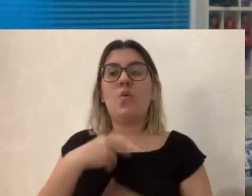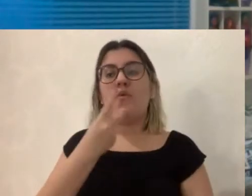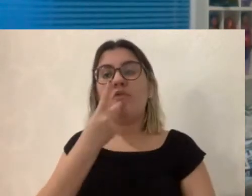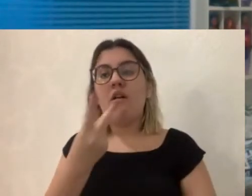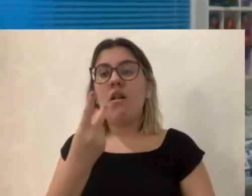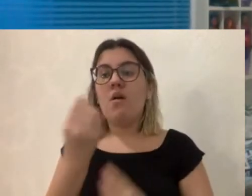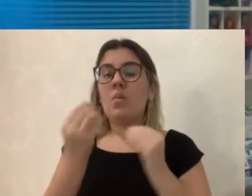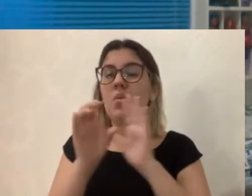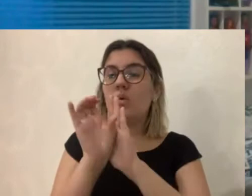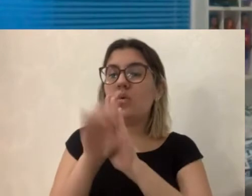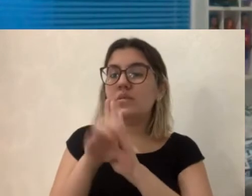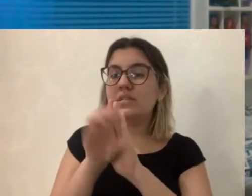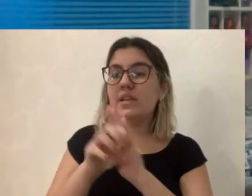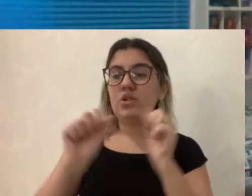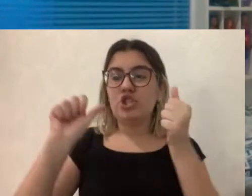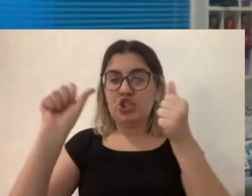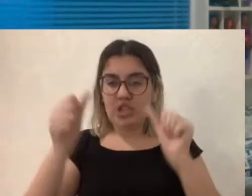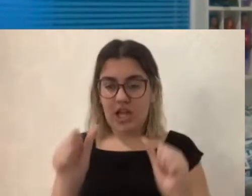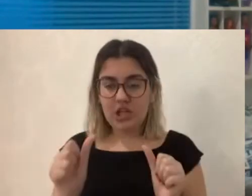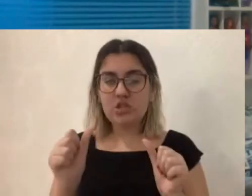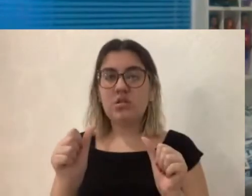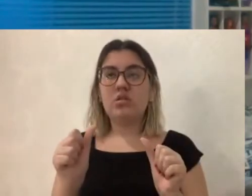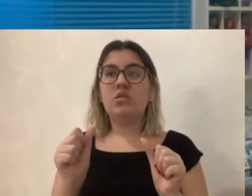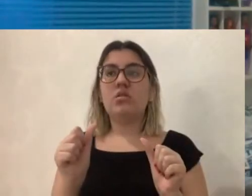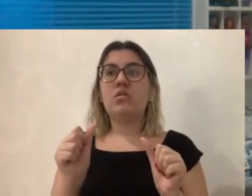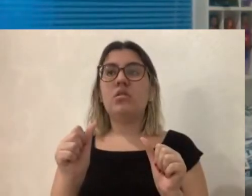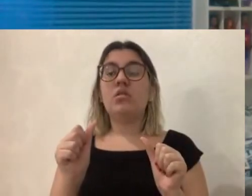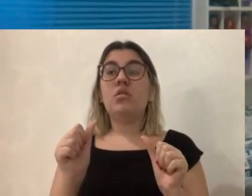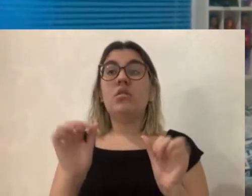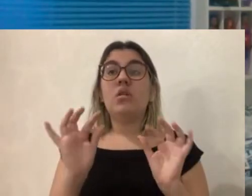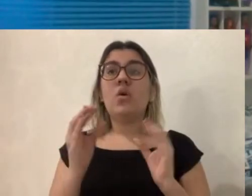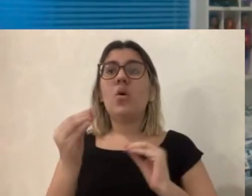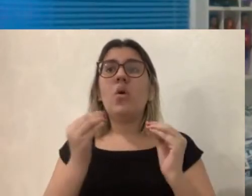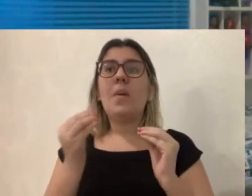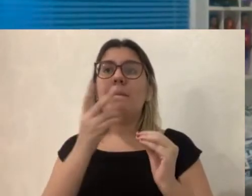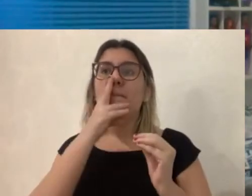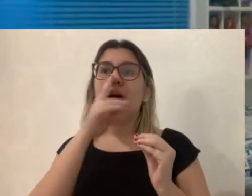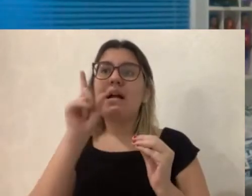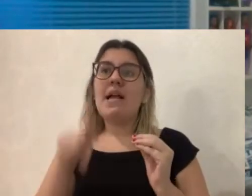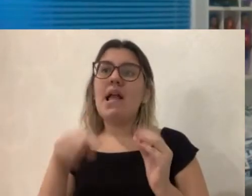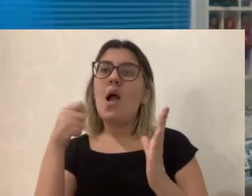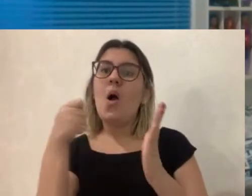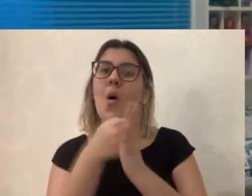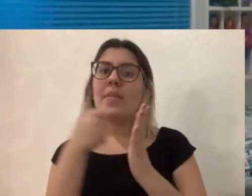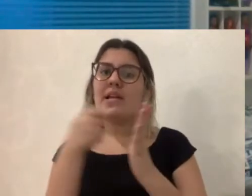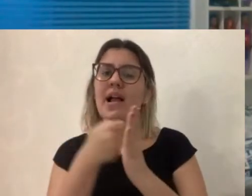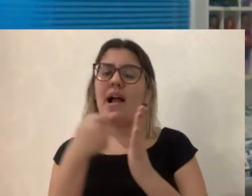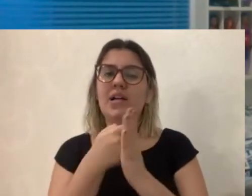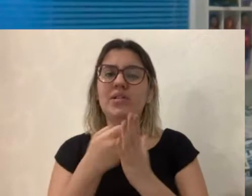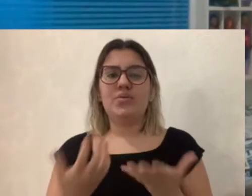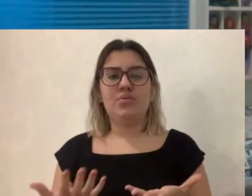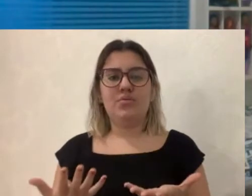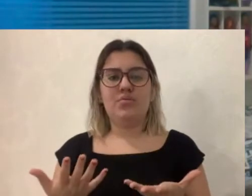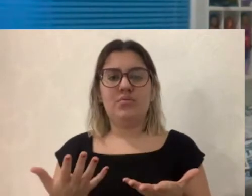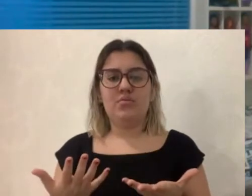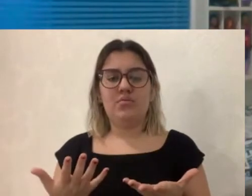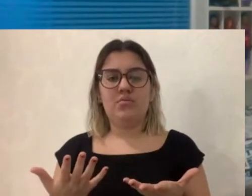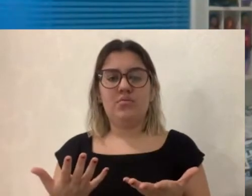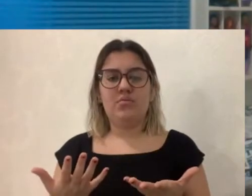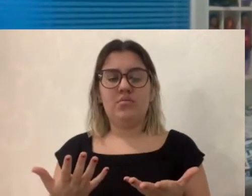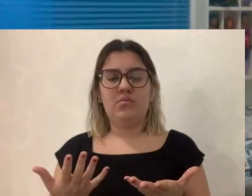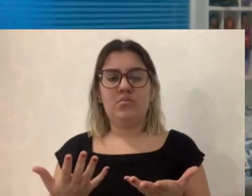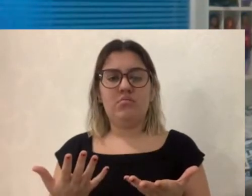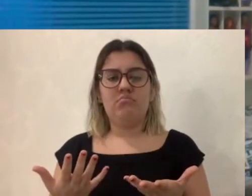estética, que isso seja entendido como uma obrigatoriedade, sabe? E, de fato, não é